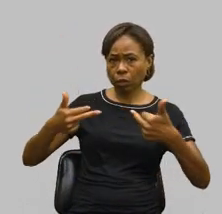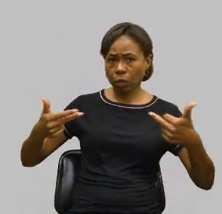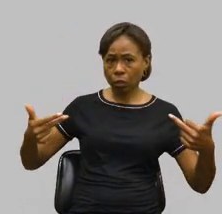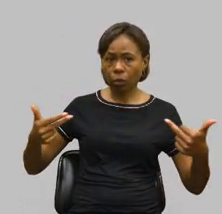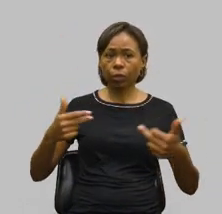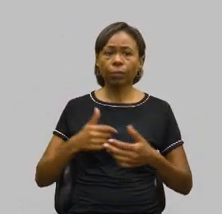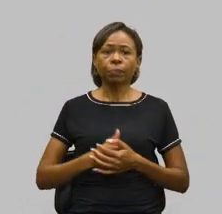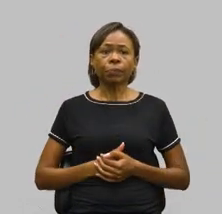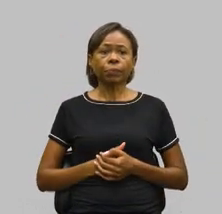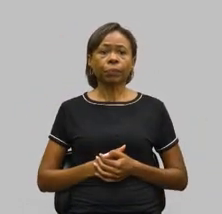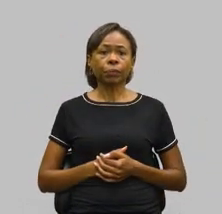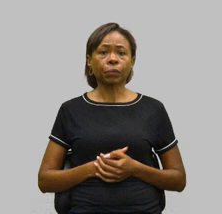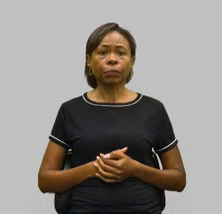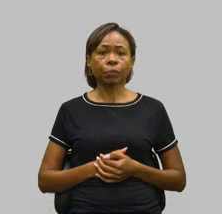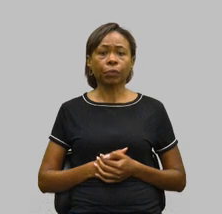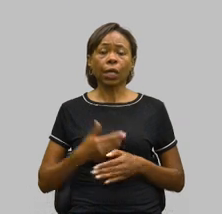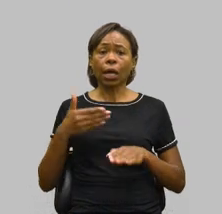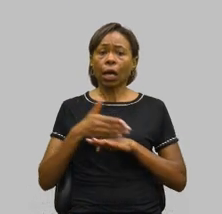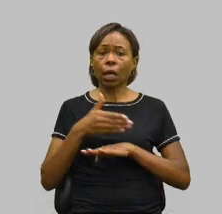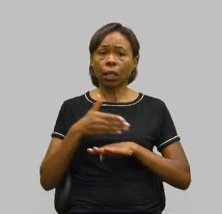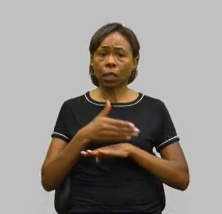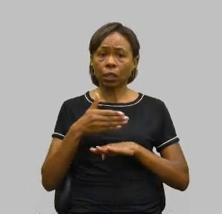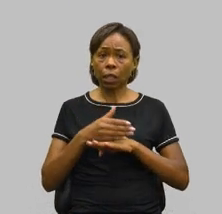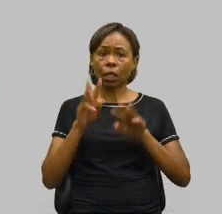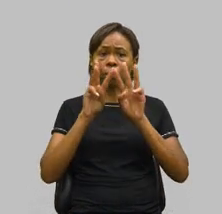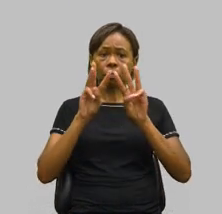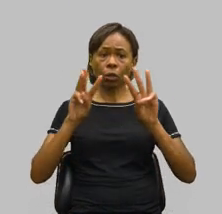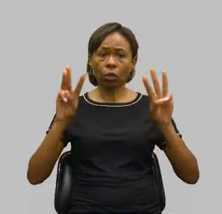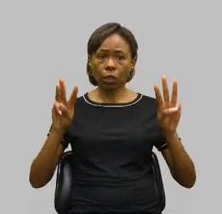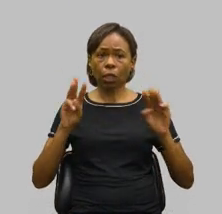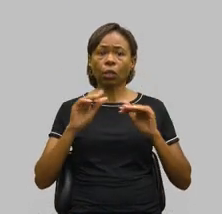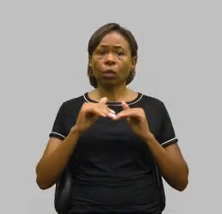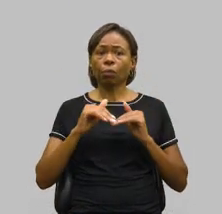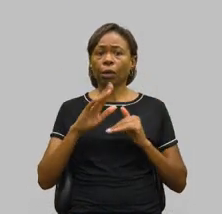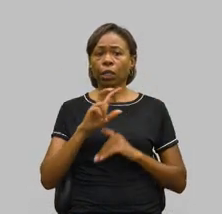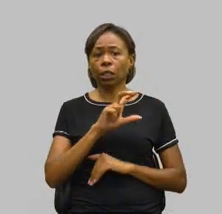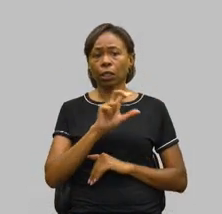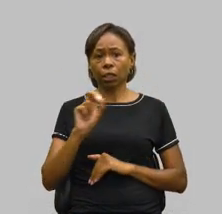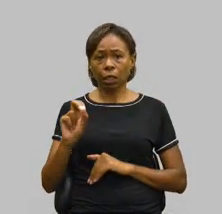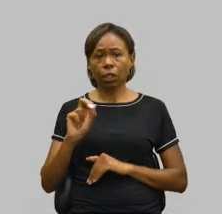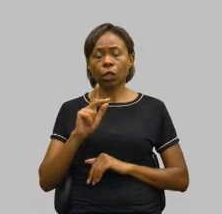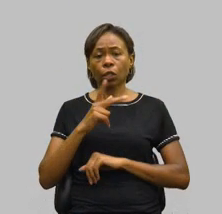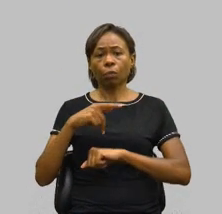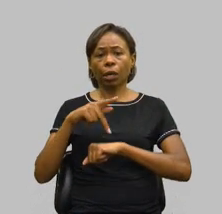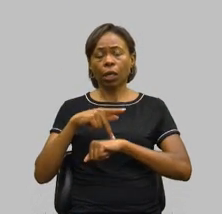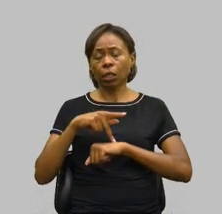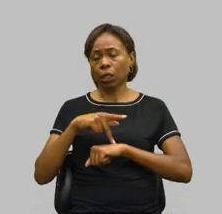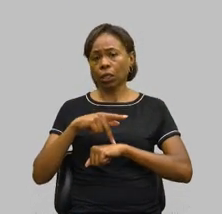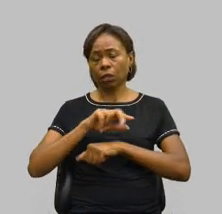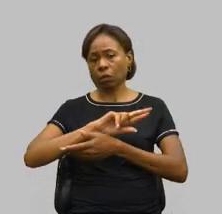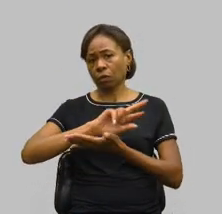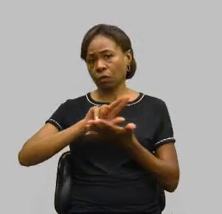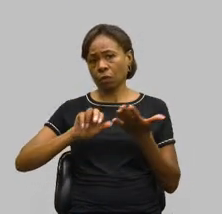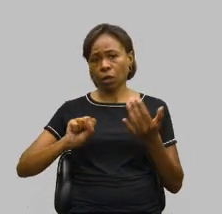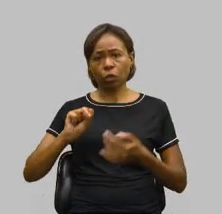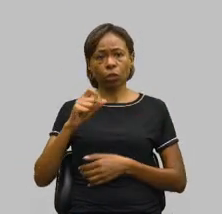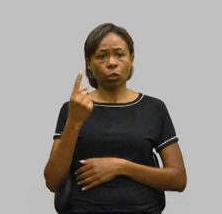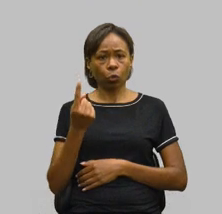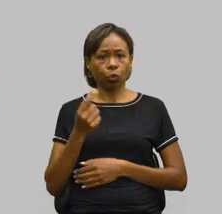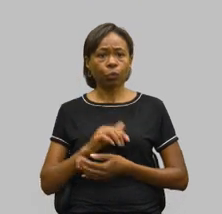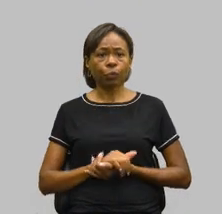579.431 acessos ao portal de 81 países diferentes desde a sua